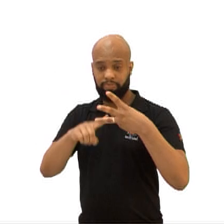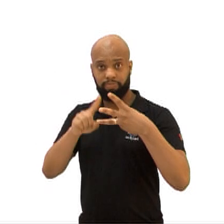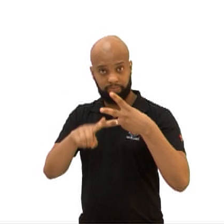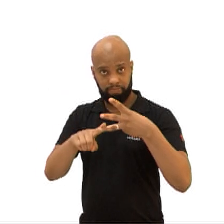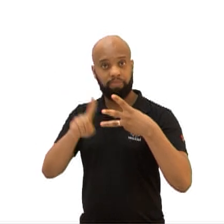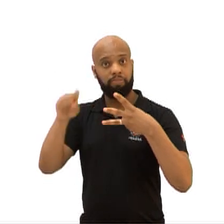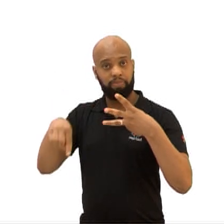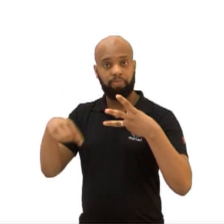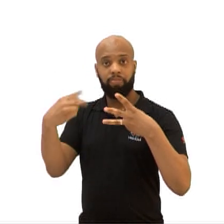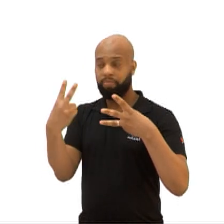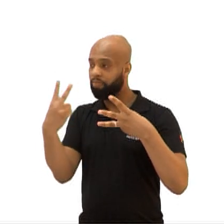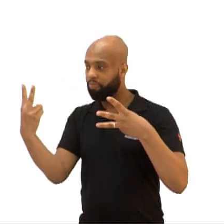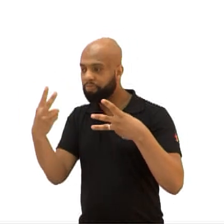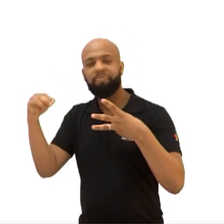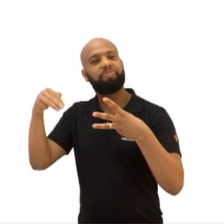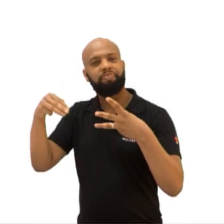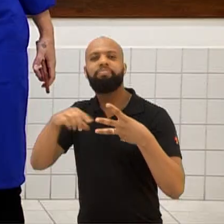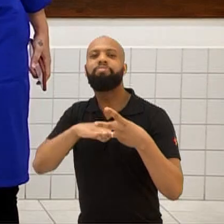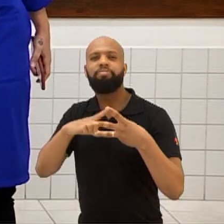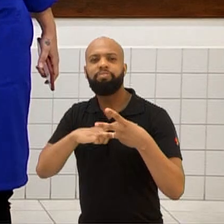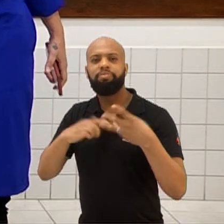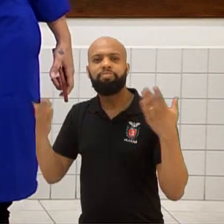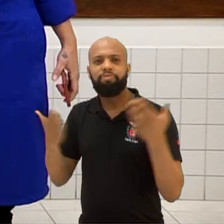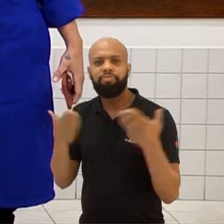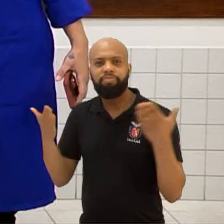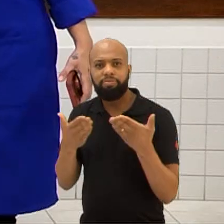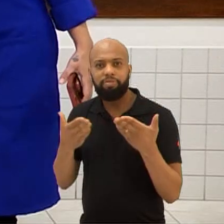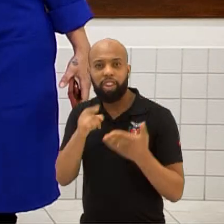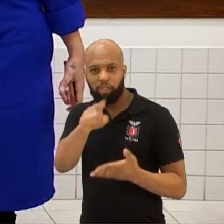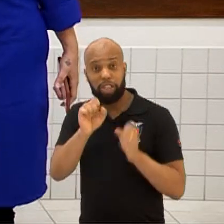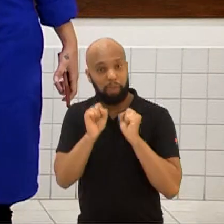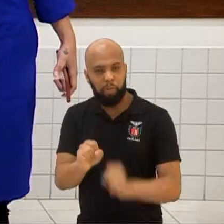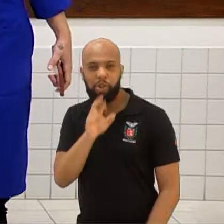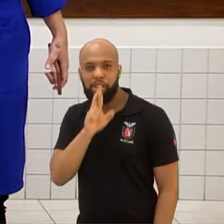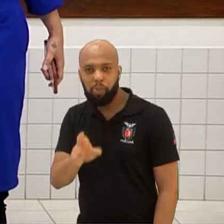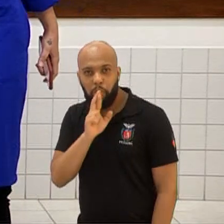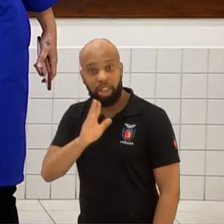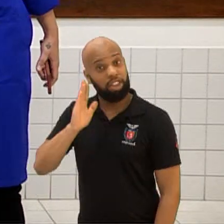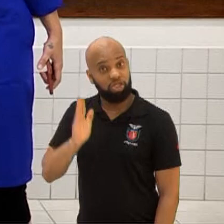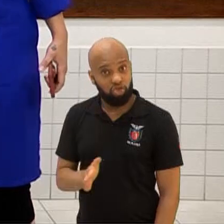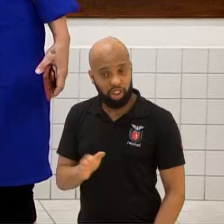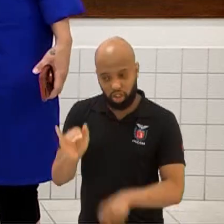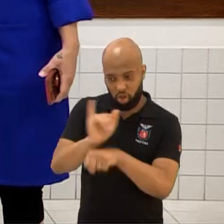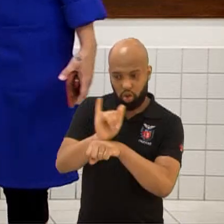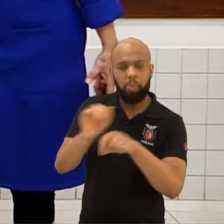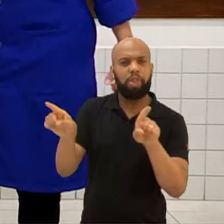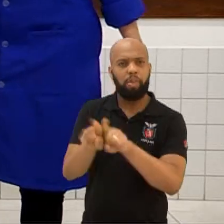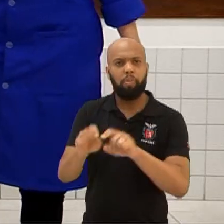Opção C, 22 metros. Vamos liberar o quiz aí para a galera? Você que está no YouTube,